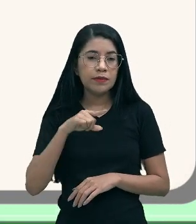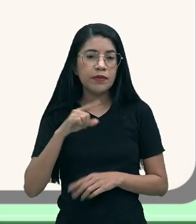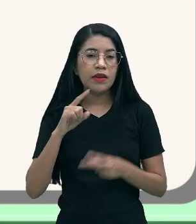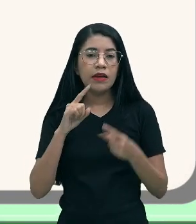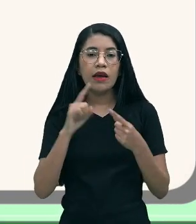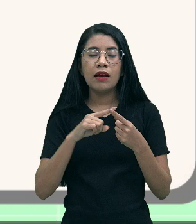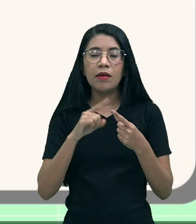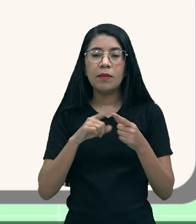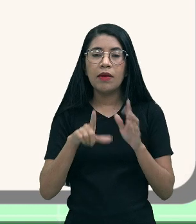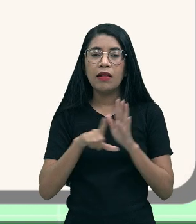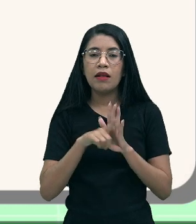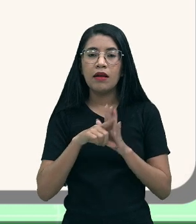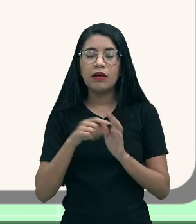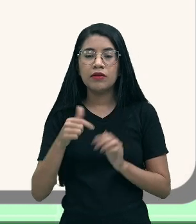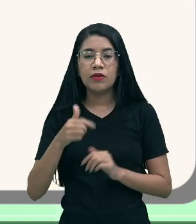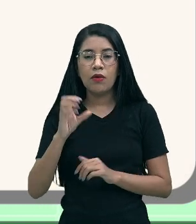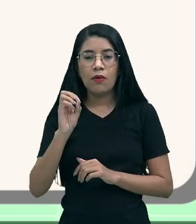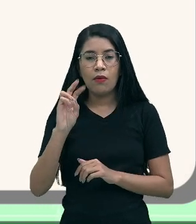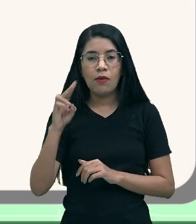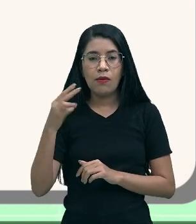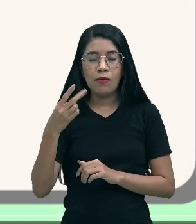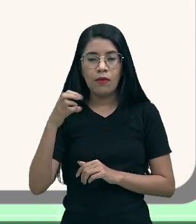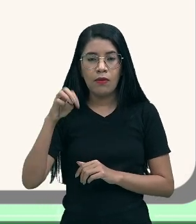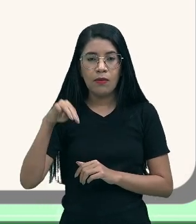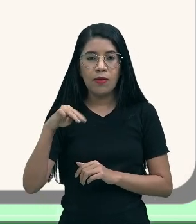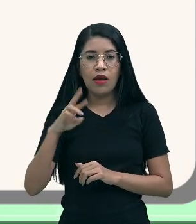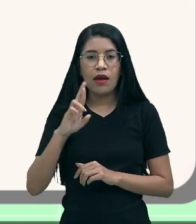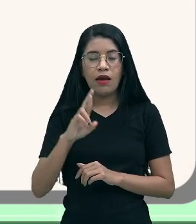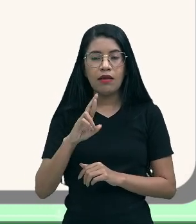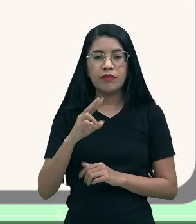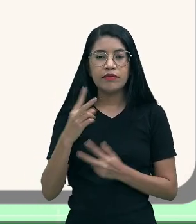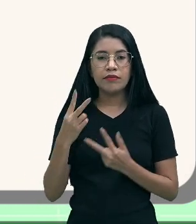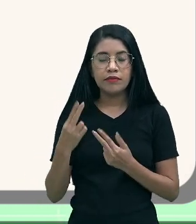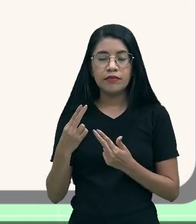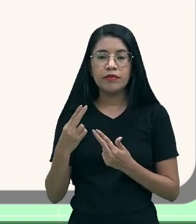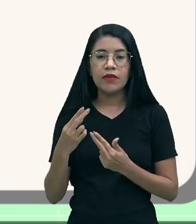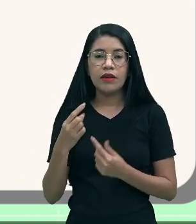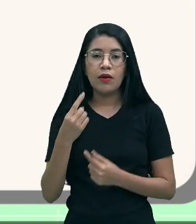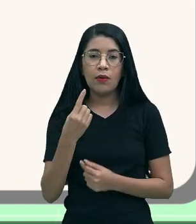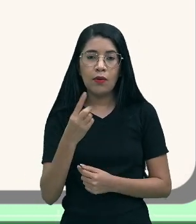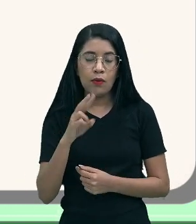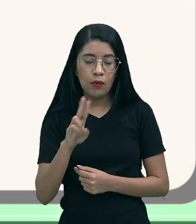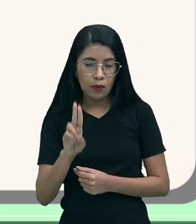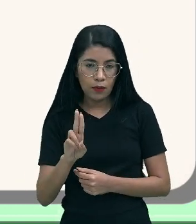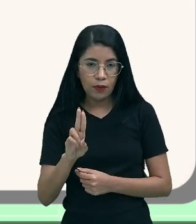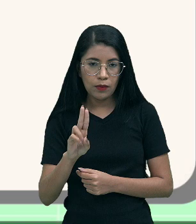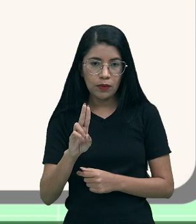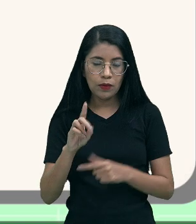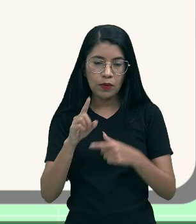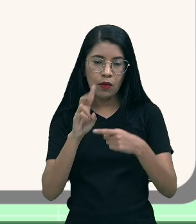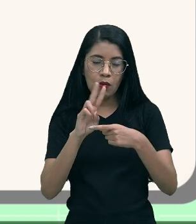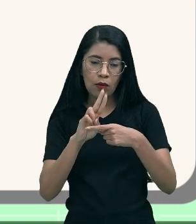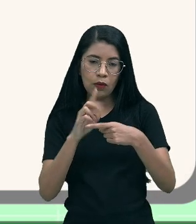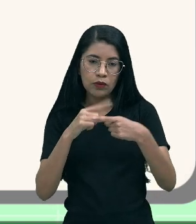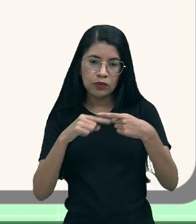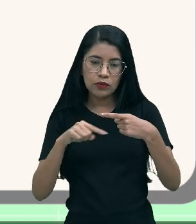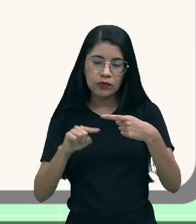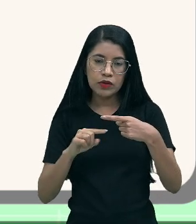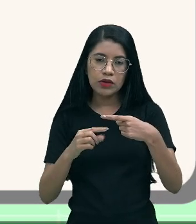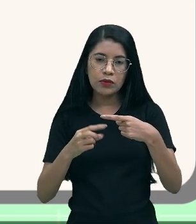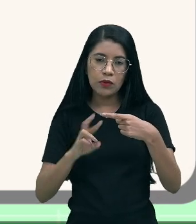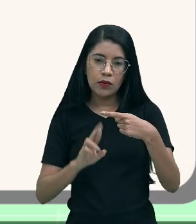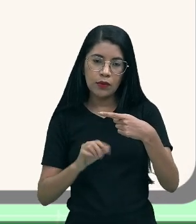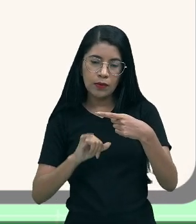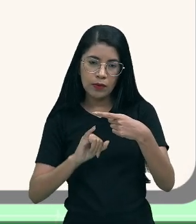de Ohm diz que R, que é o valor da resistência, é igual a U dividido por